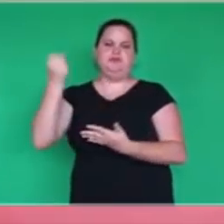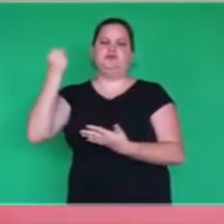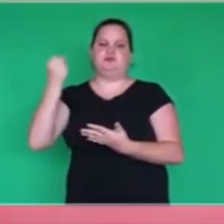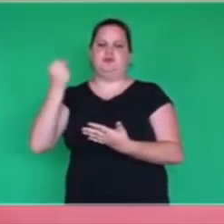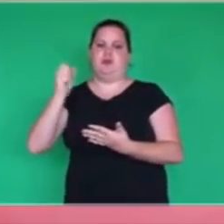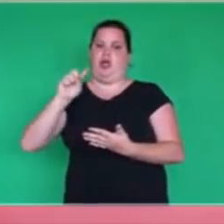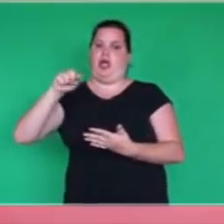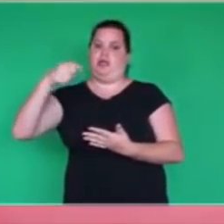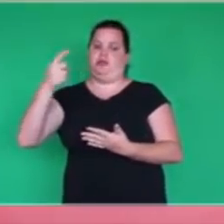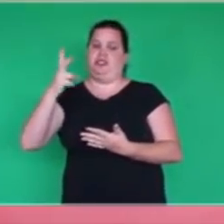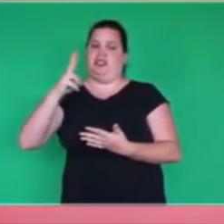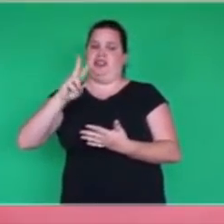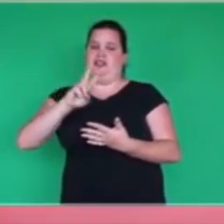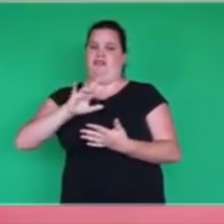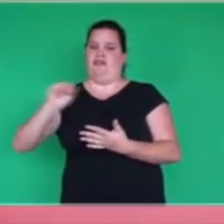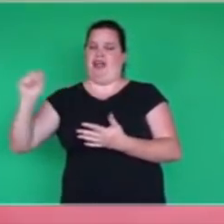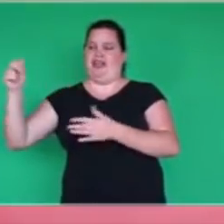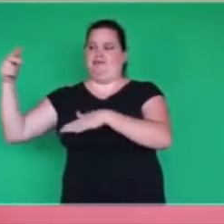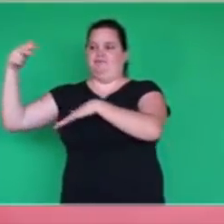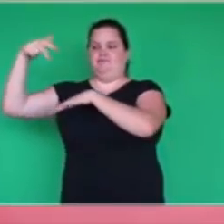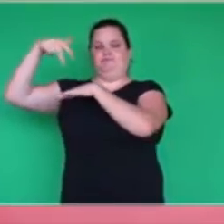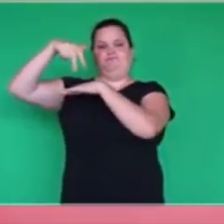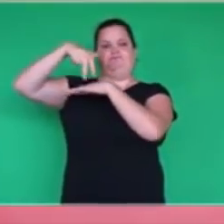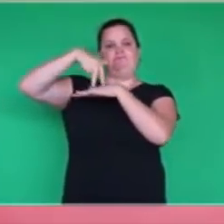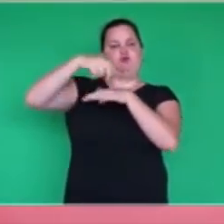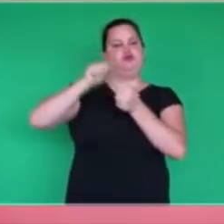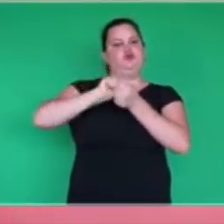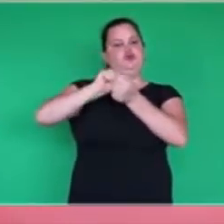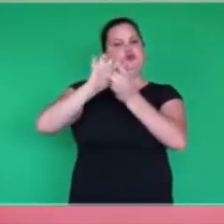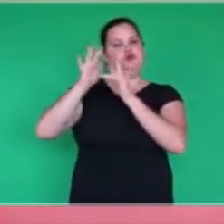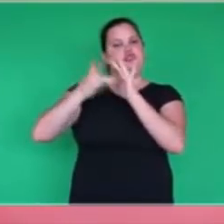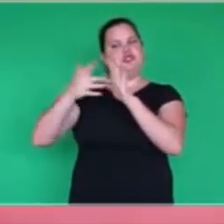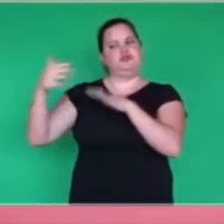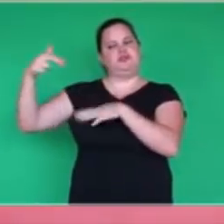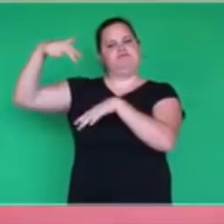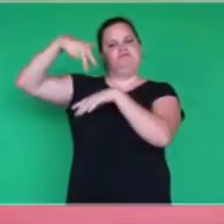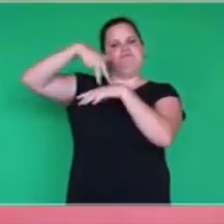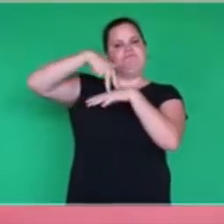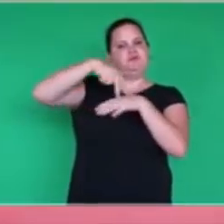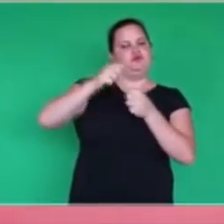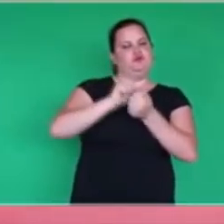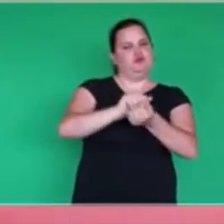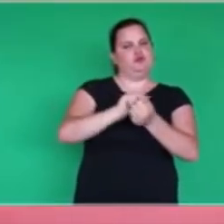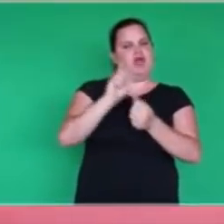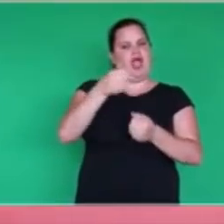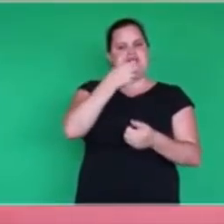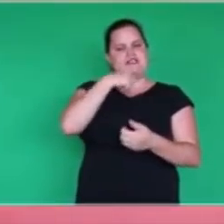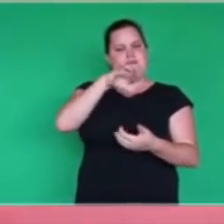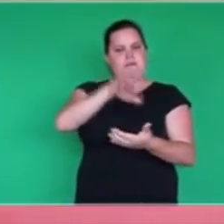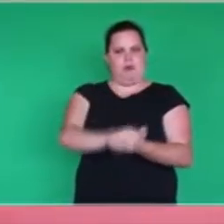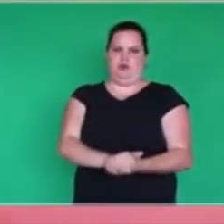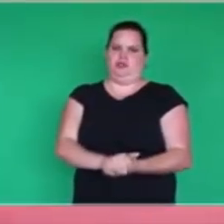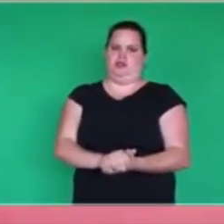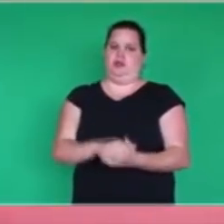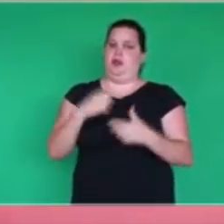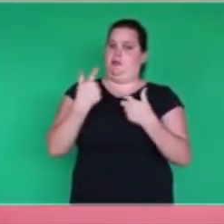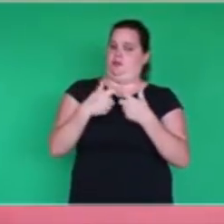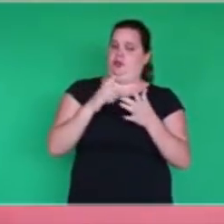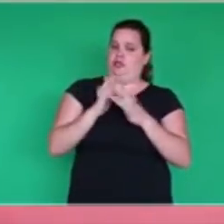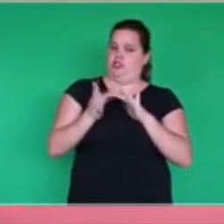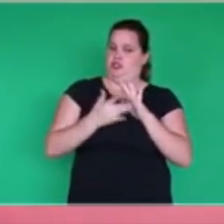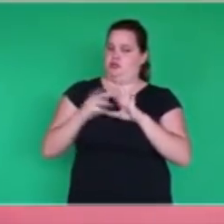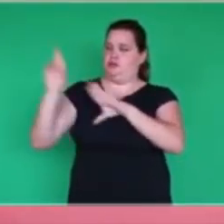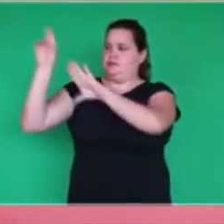descer, já é a esposa. Então, a primeira parte, Jesus virá para a